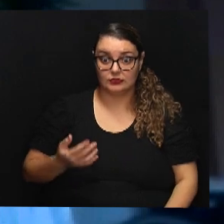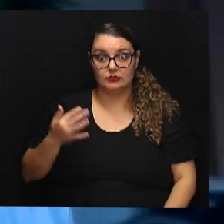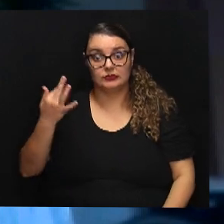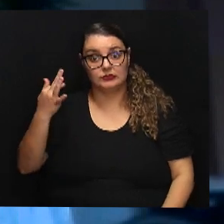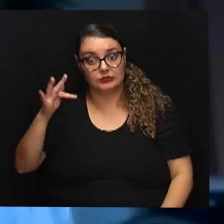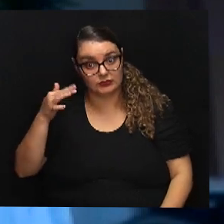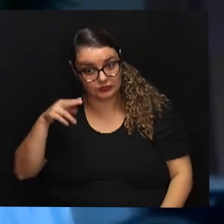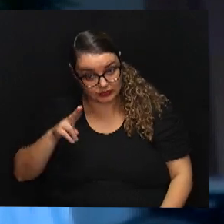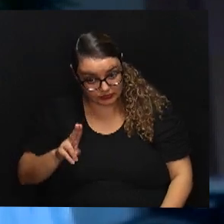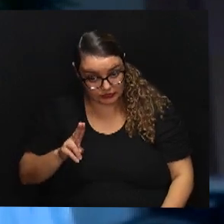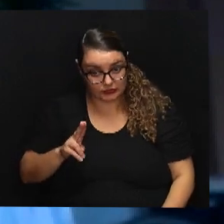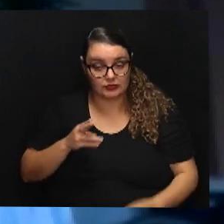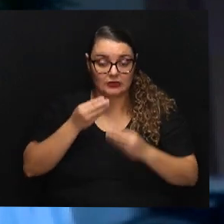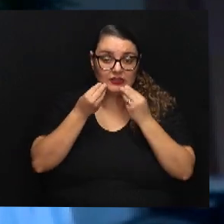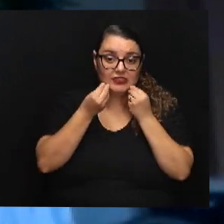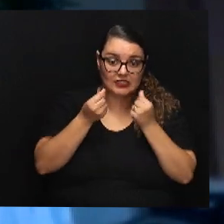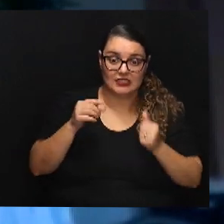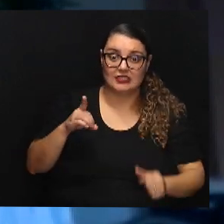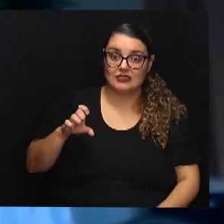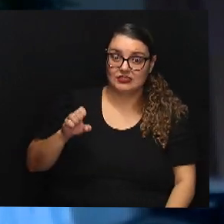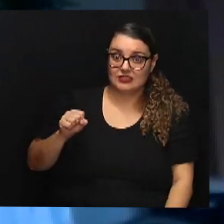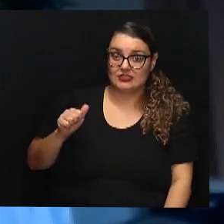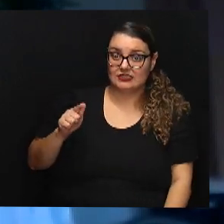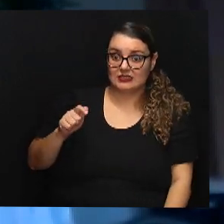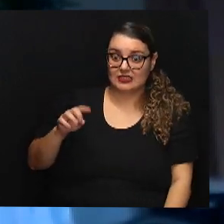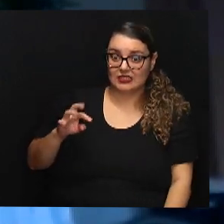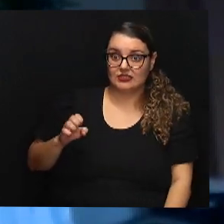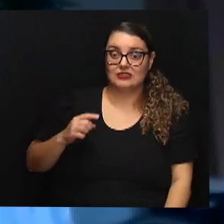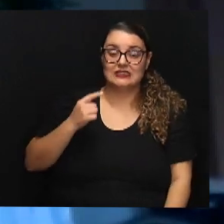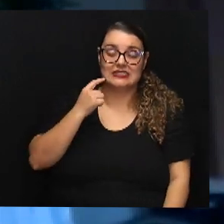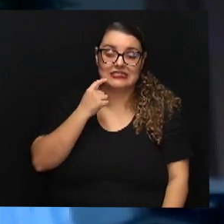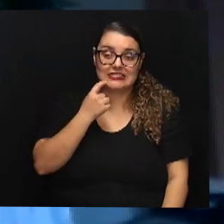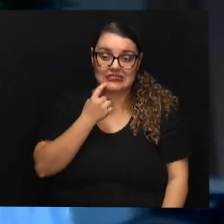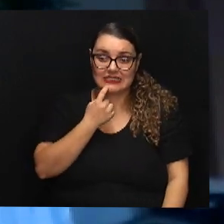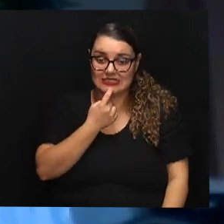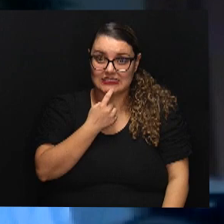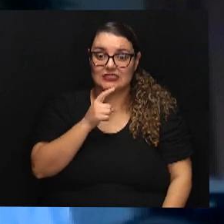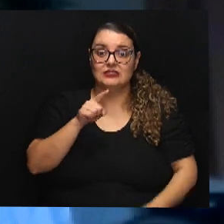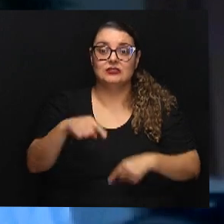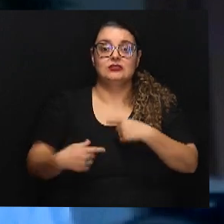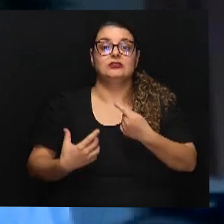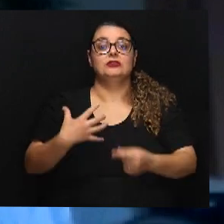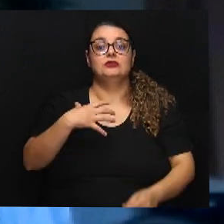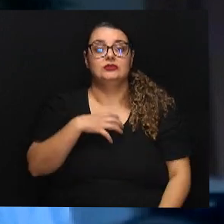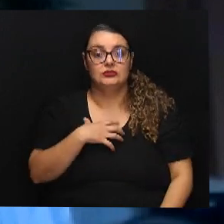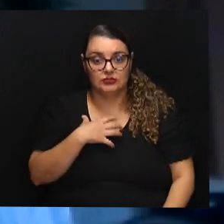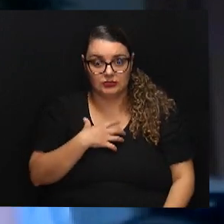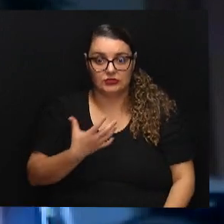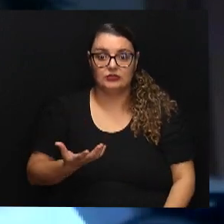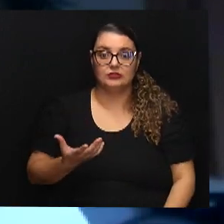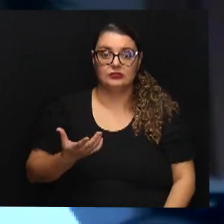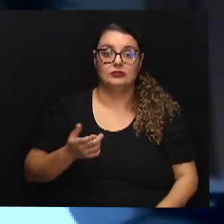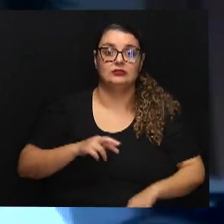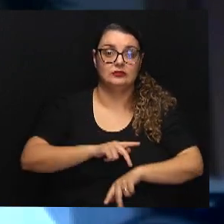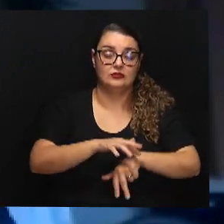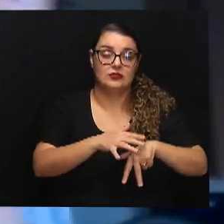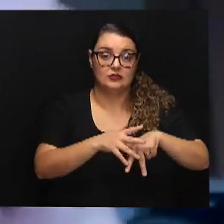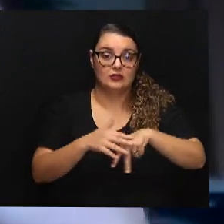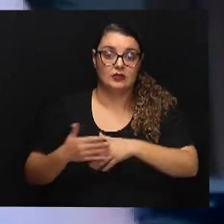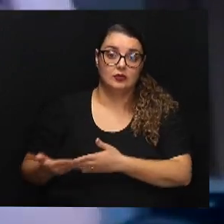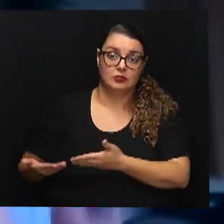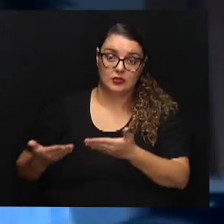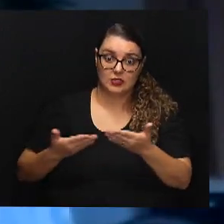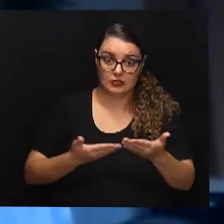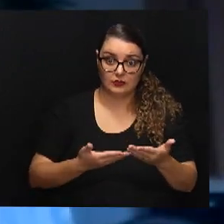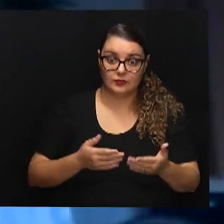muito. Então, os pacientes que chegam no consultório, ou eles estão com dor, ou eles estão com esses desgastes nos dentes. E também tem uma